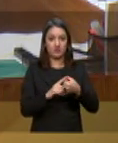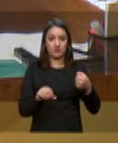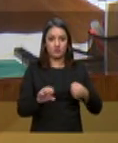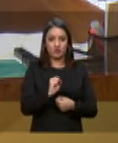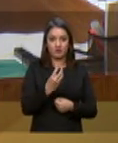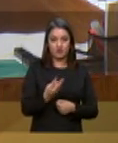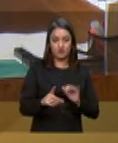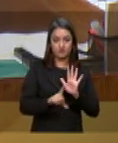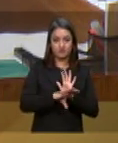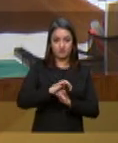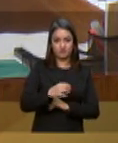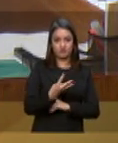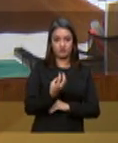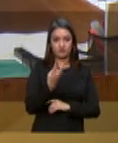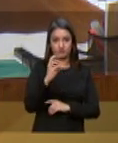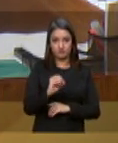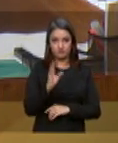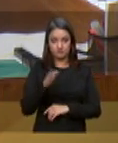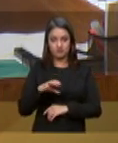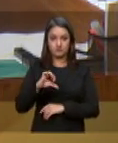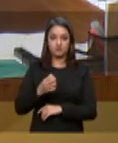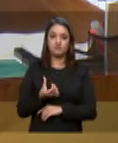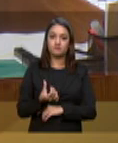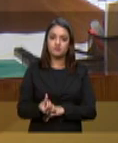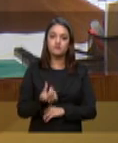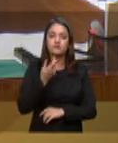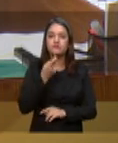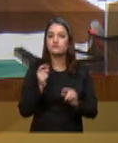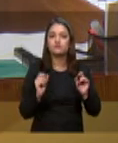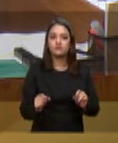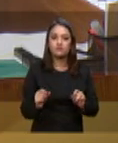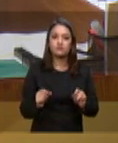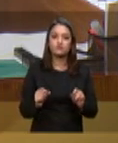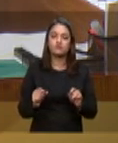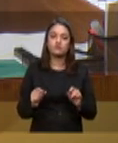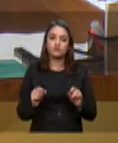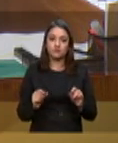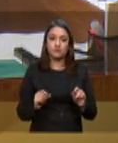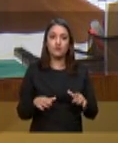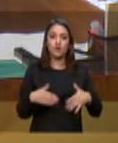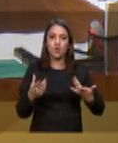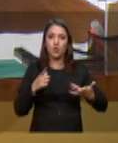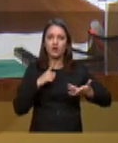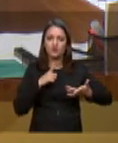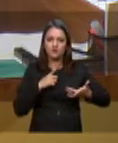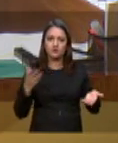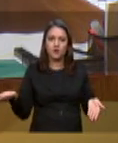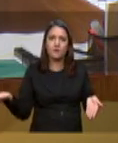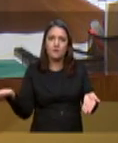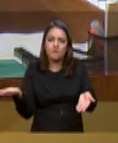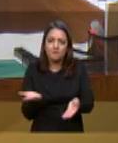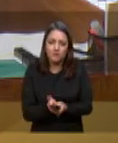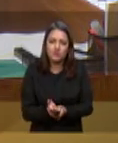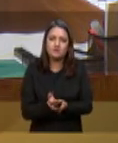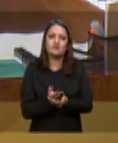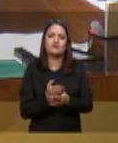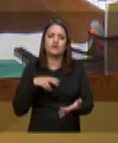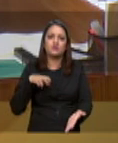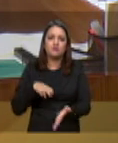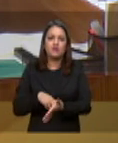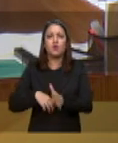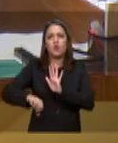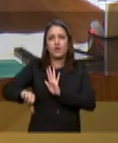83 da Lei 9.430, de 96, sob a alegação de que, ao estatuir que representação fiscal para fins penais relativa aos crimes